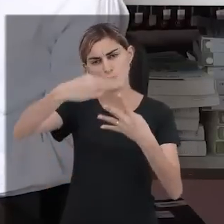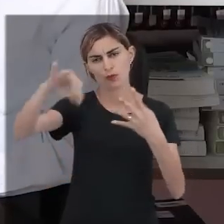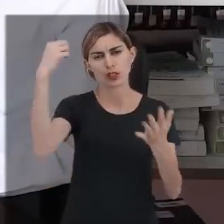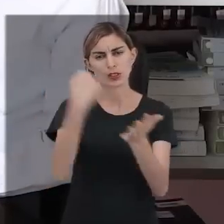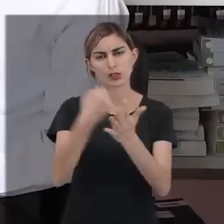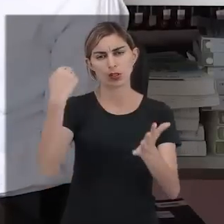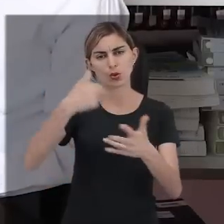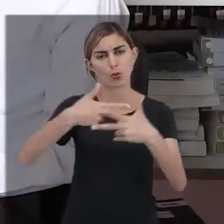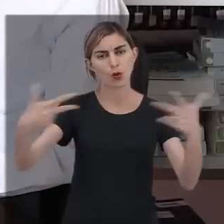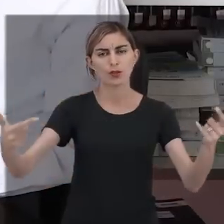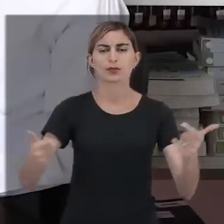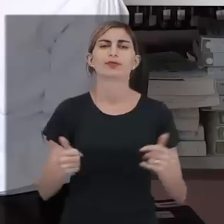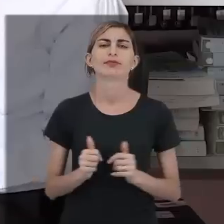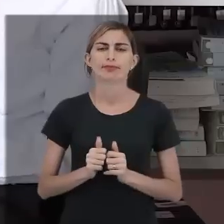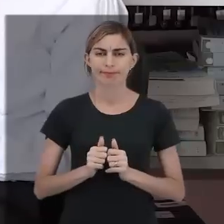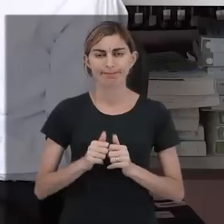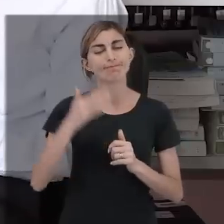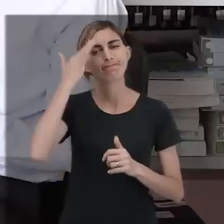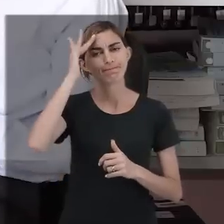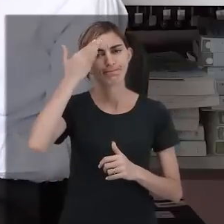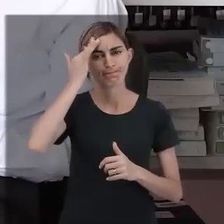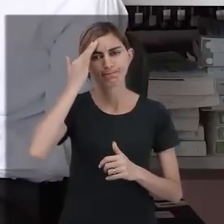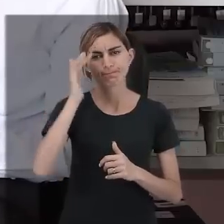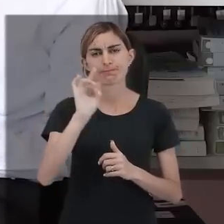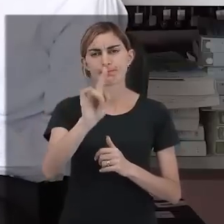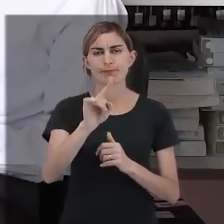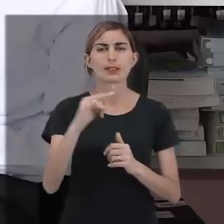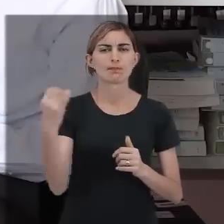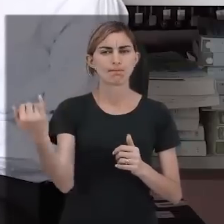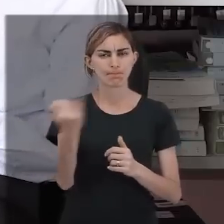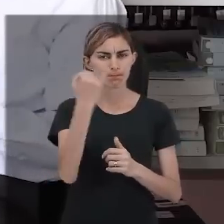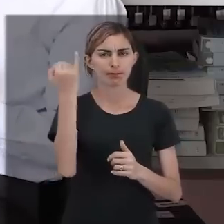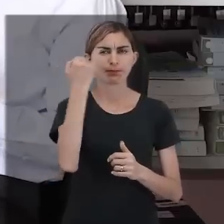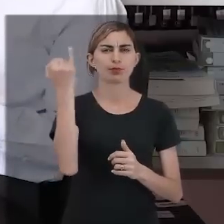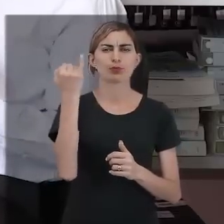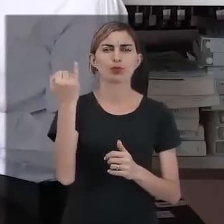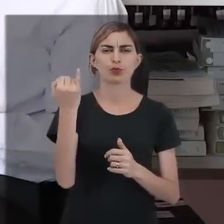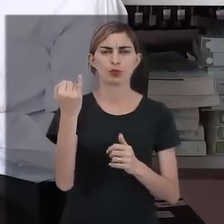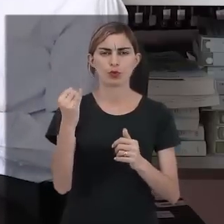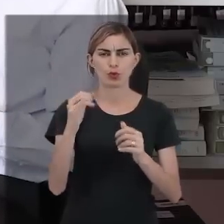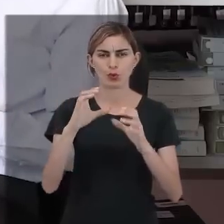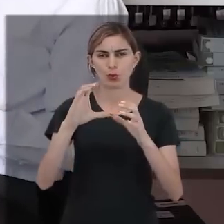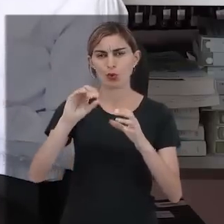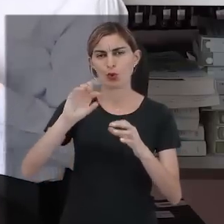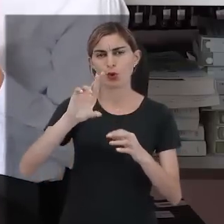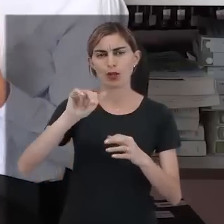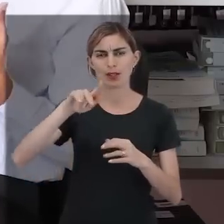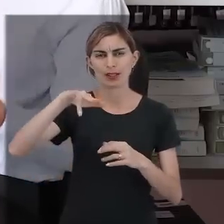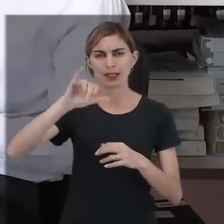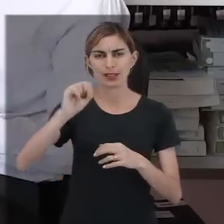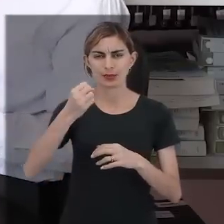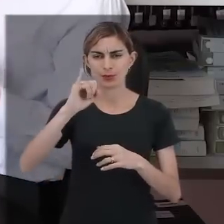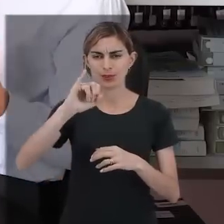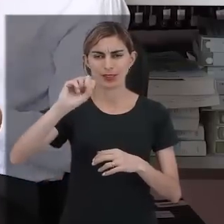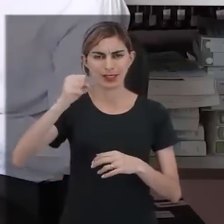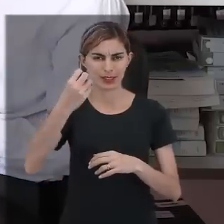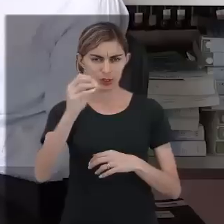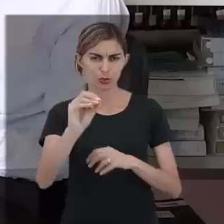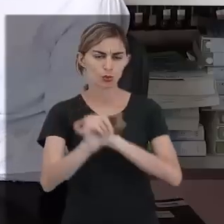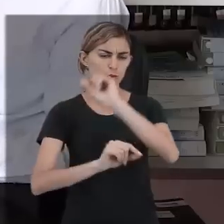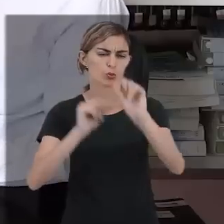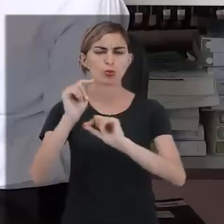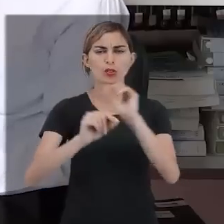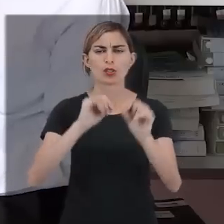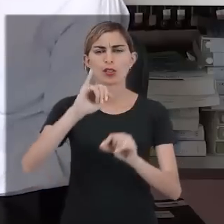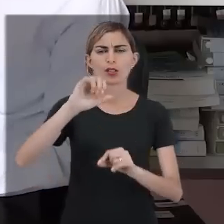de qualidade. Entendi. A senhora tocou num ponto importante, que seria o organismo ISO, né? A senhora pode falar um pouco mais do que é o